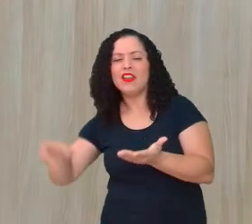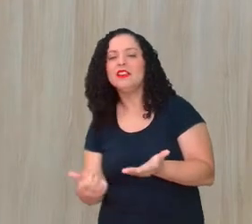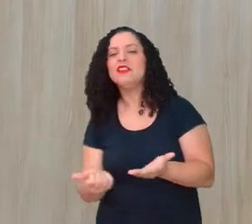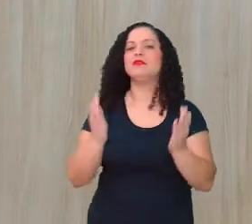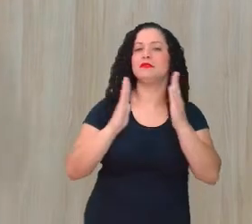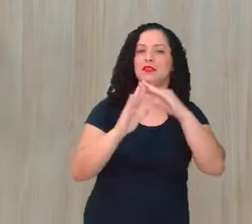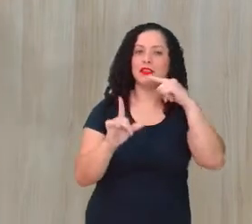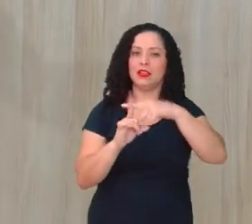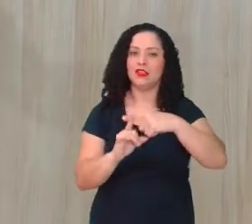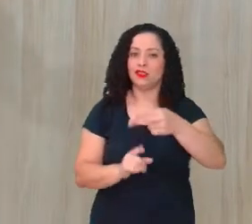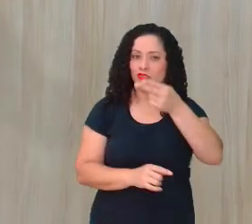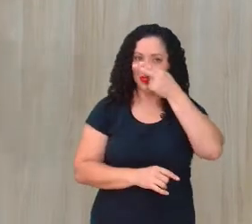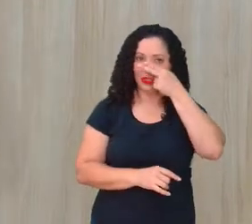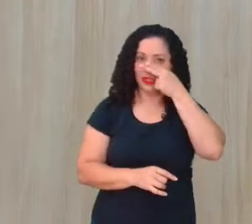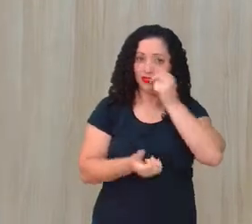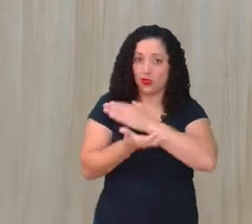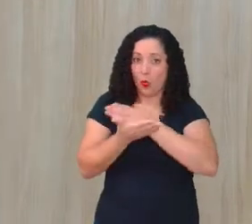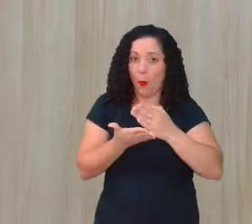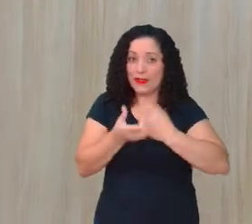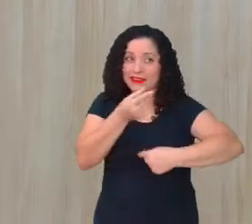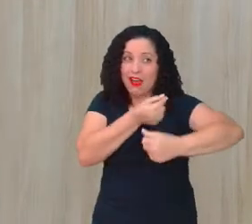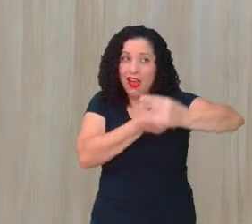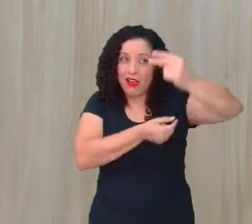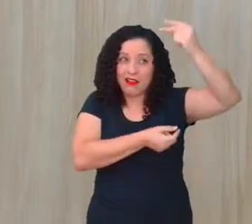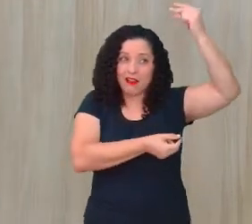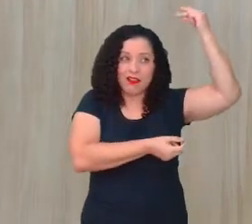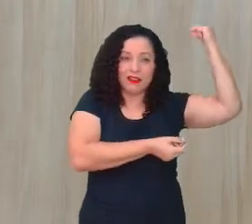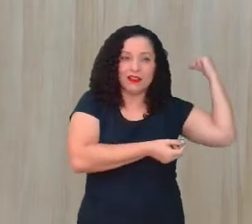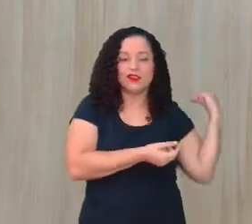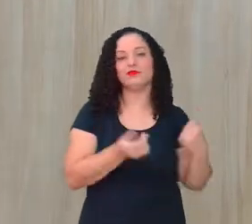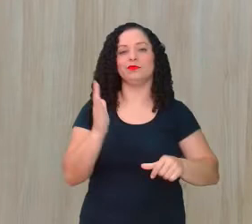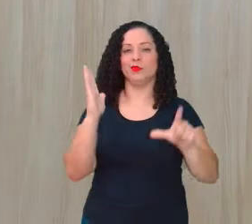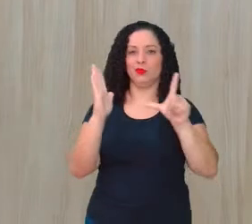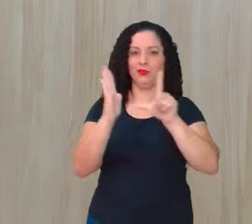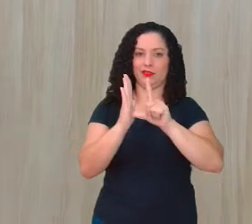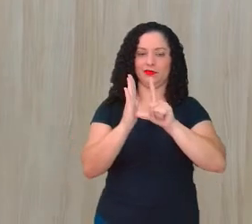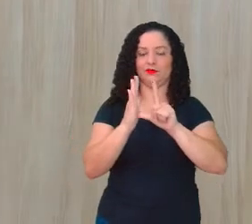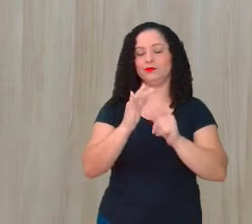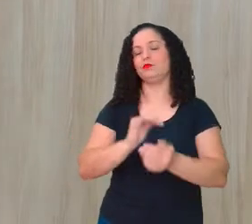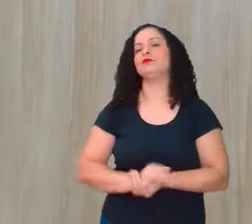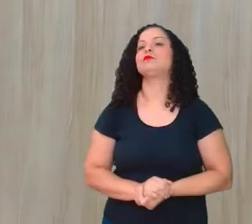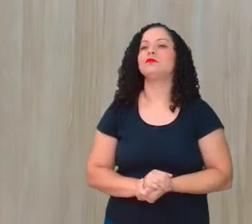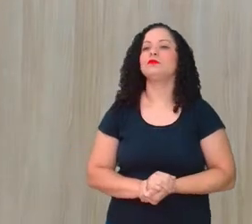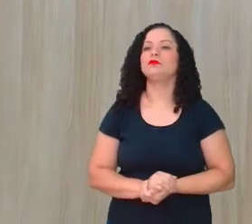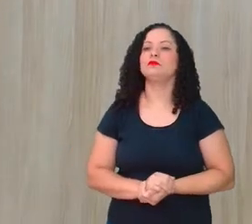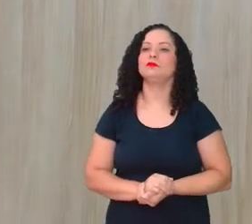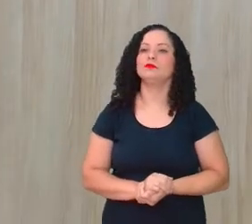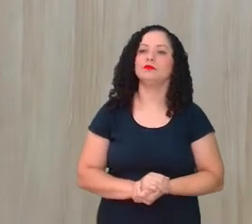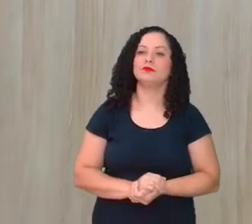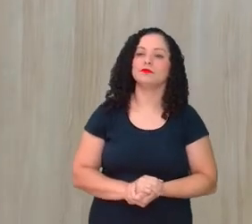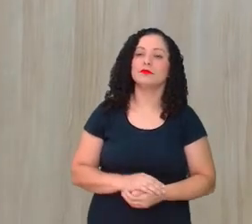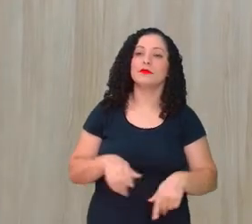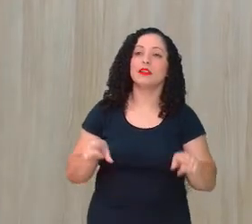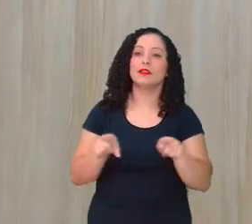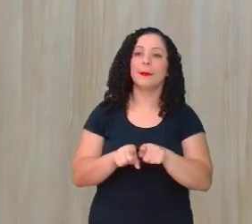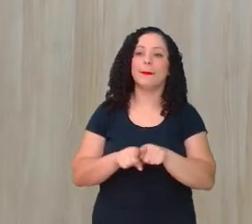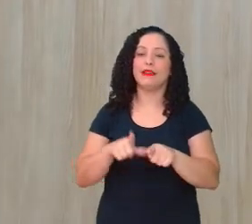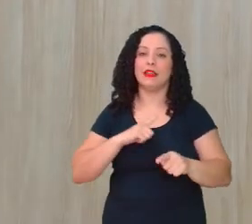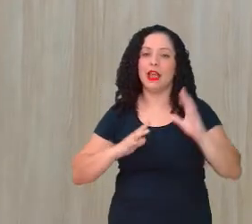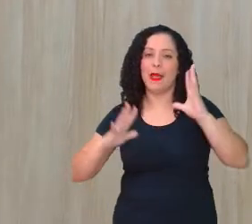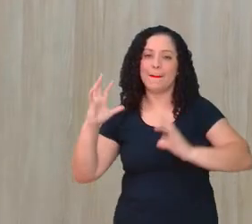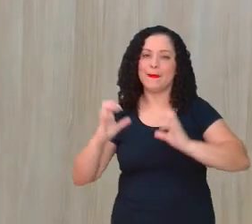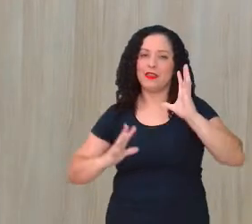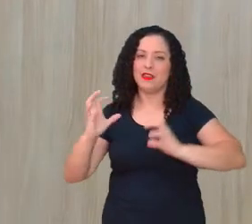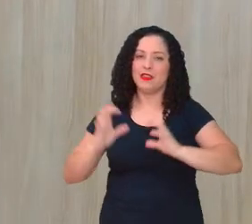né, surgiram a partir da reforma protestante. Então, nesse sentido, a gente tem a briga aí entre Henrique VIII